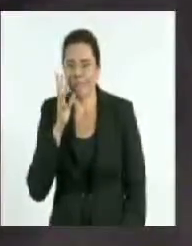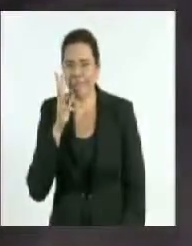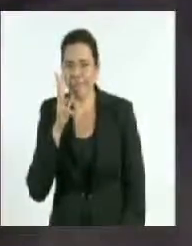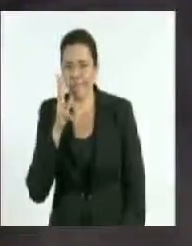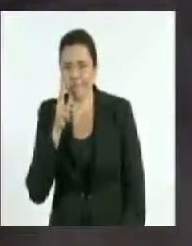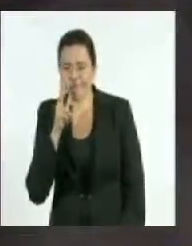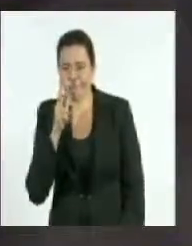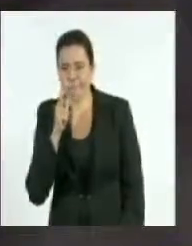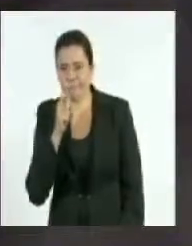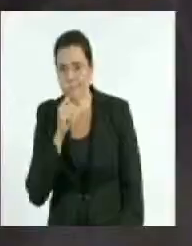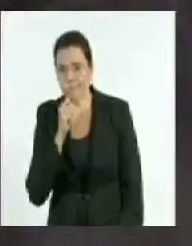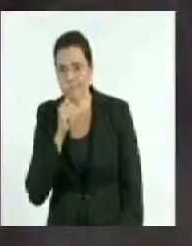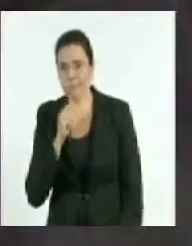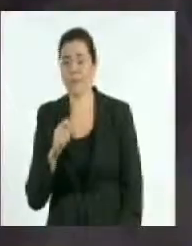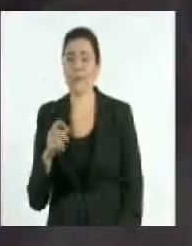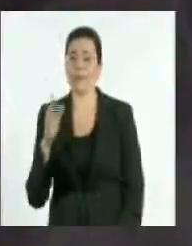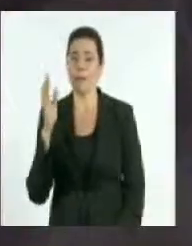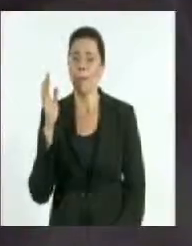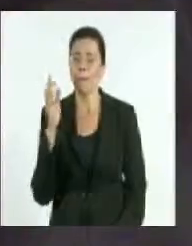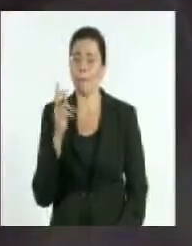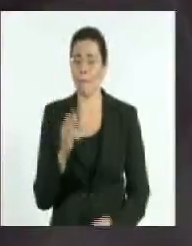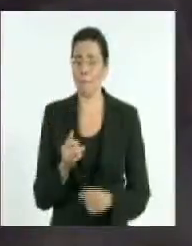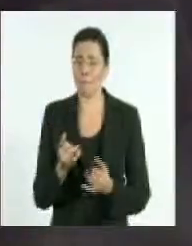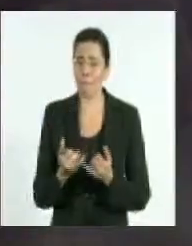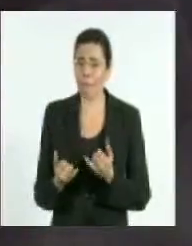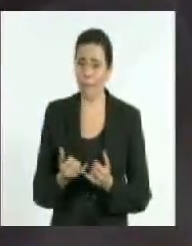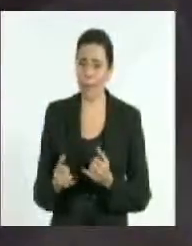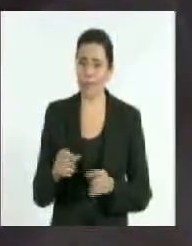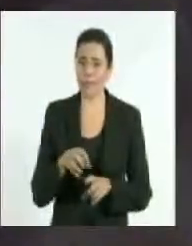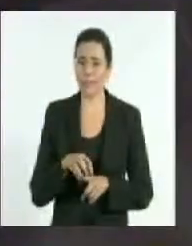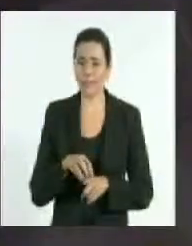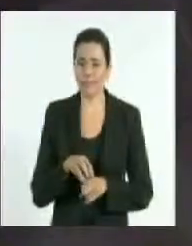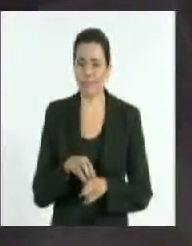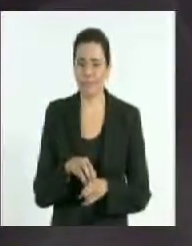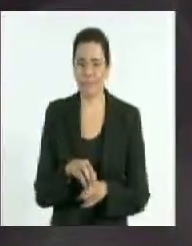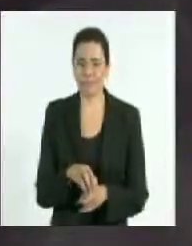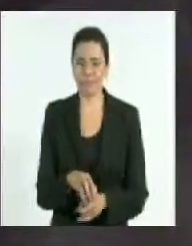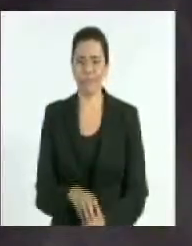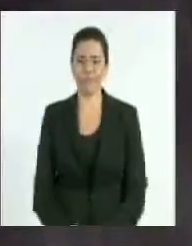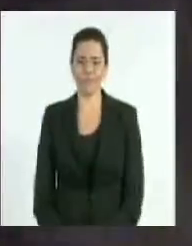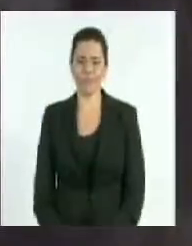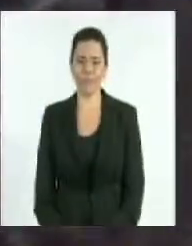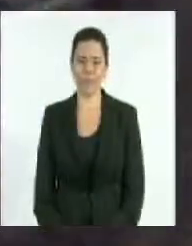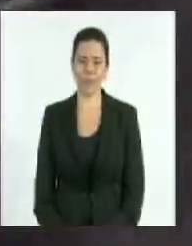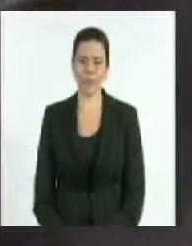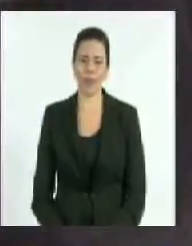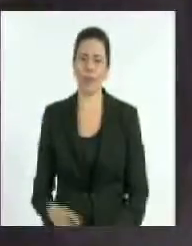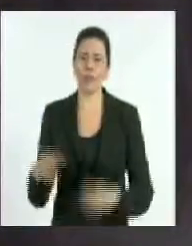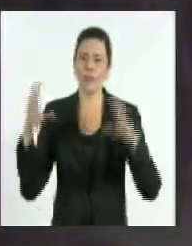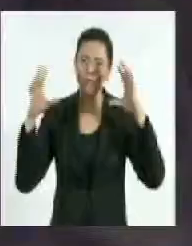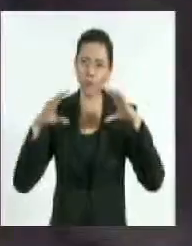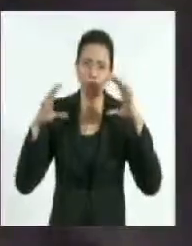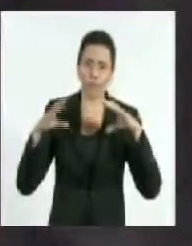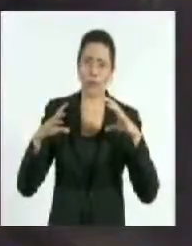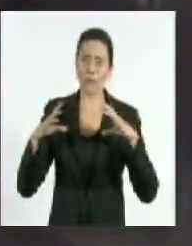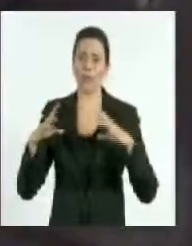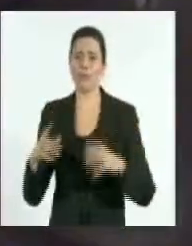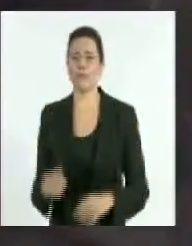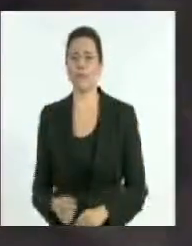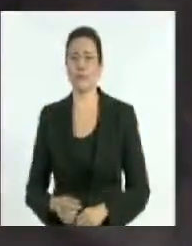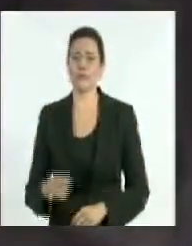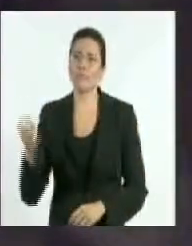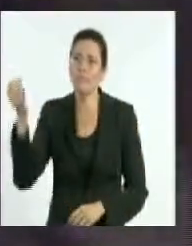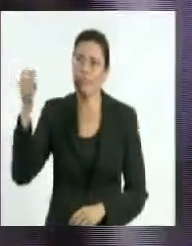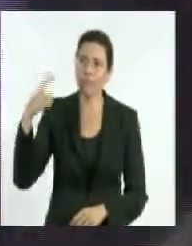ali, e as coisas sempre ficando aí, entra 2 invernos, acaba aí. Por isso é que as obras federais